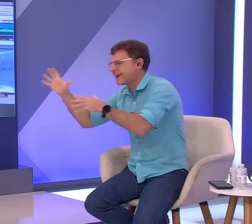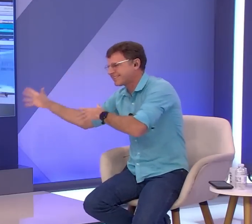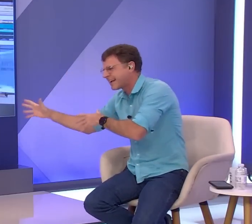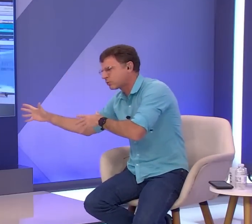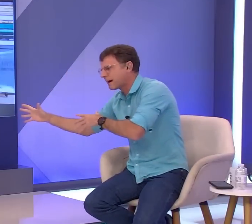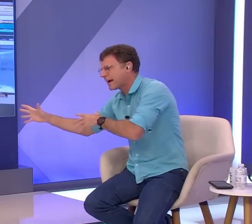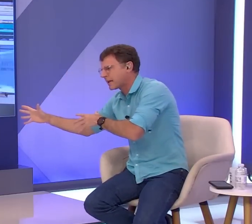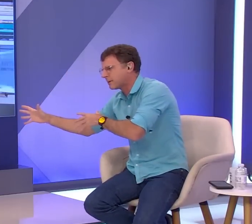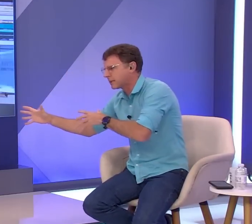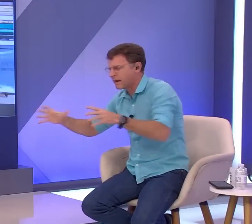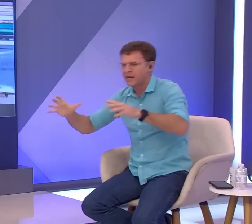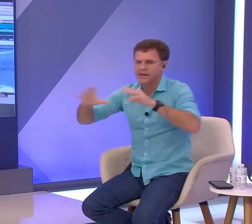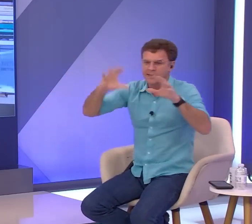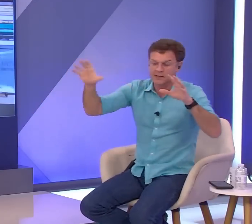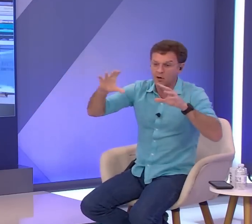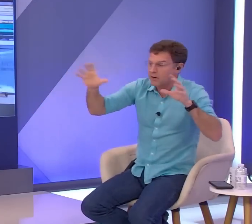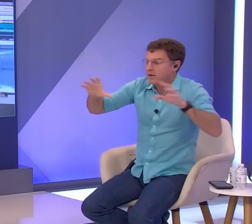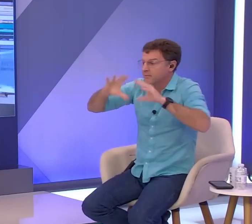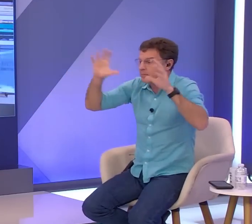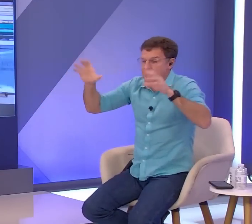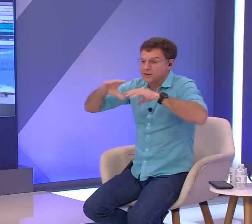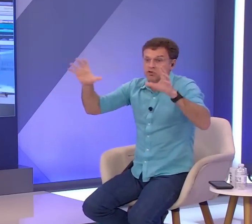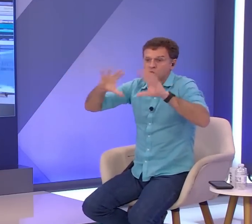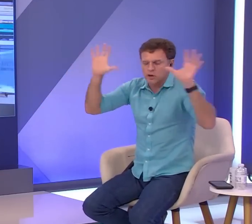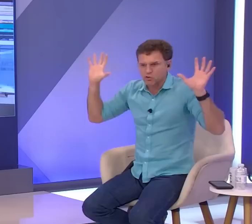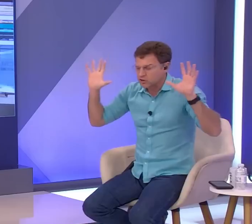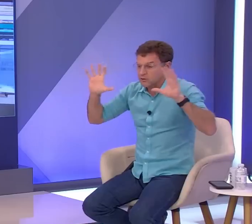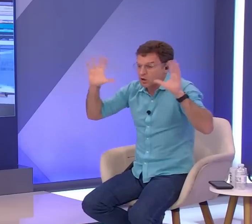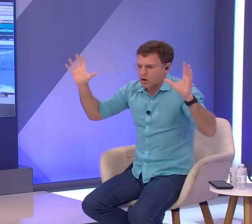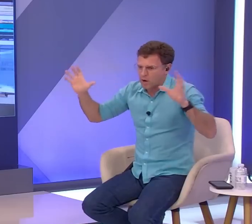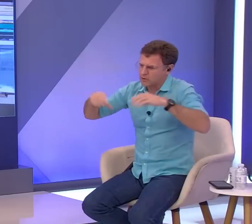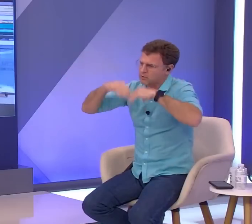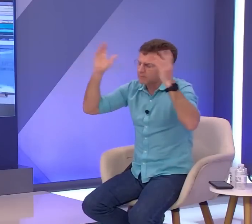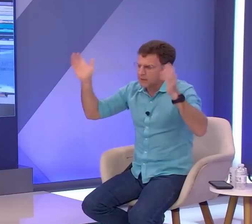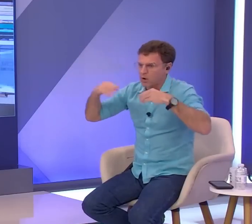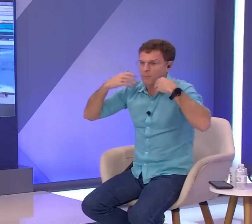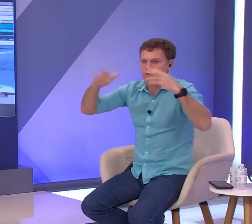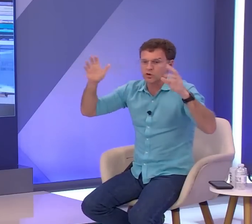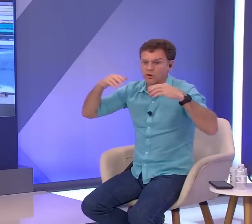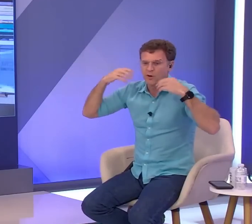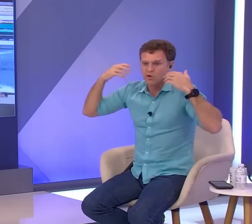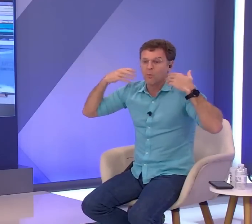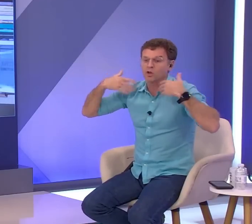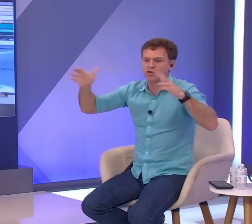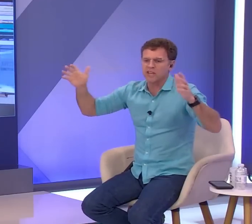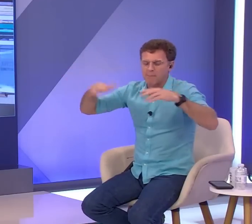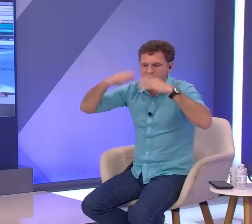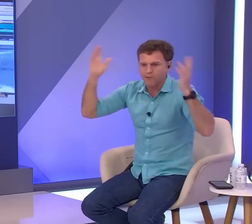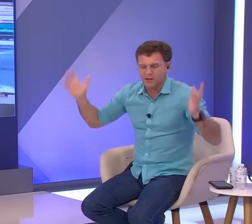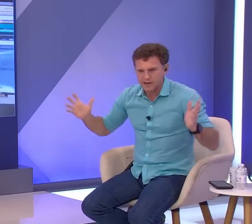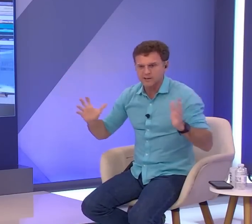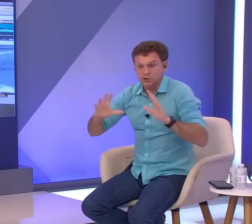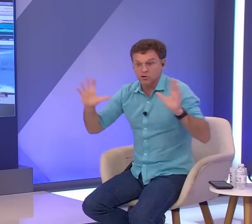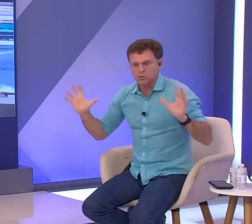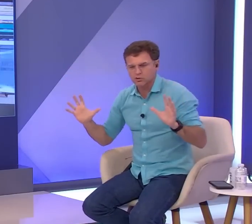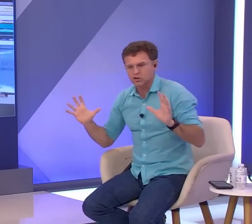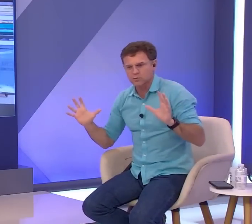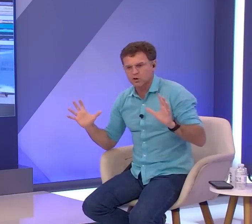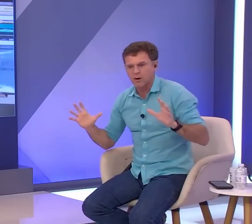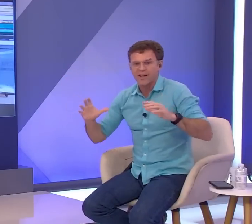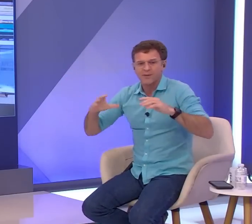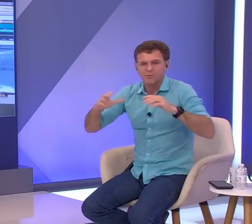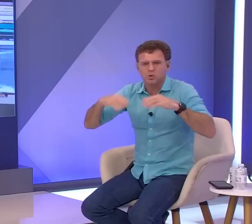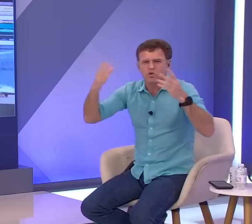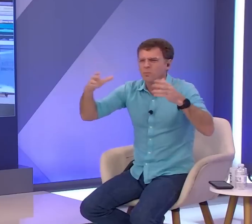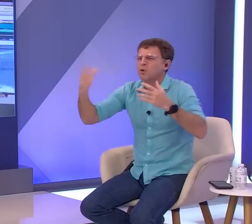usando, é chato pra caramba também. Então são 2 coisas que me incomodam. Tá bom, pronto, tô no modo desabafo aqui, então são 2 coisas